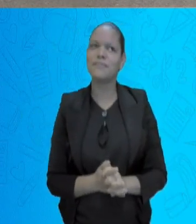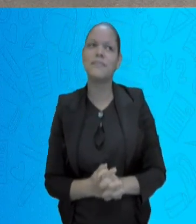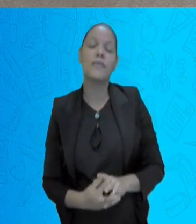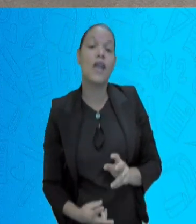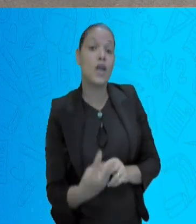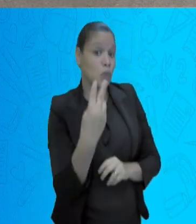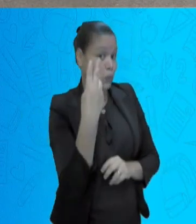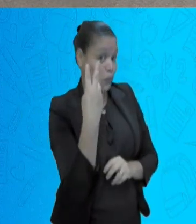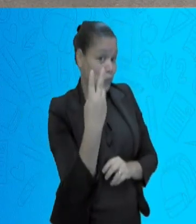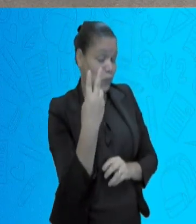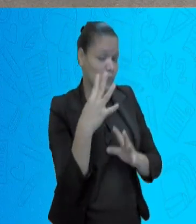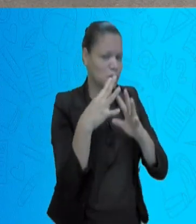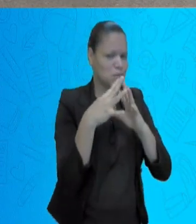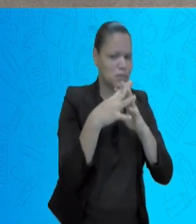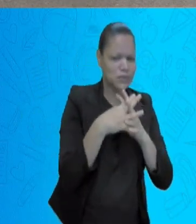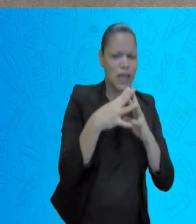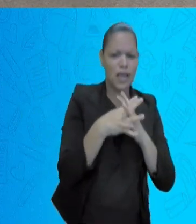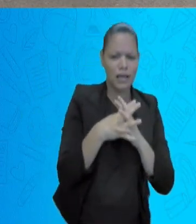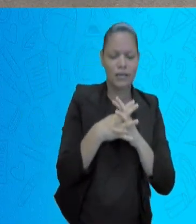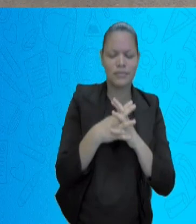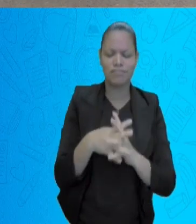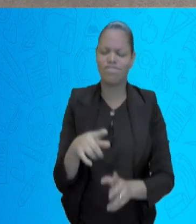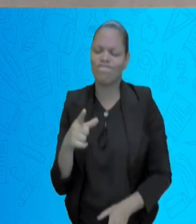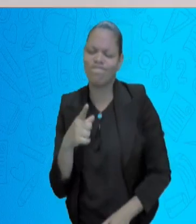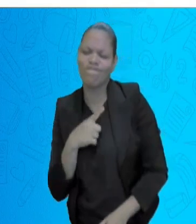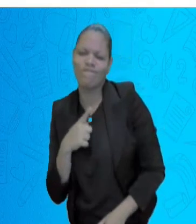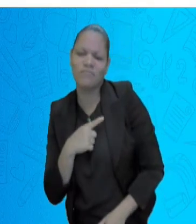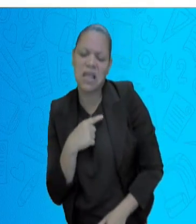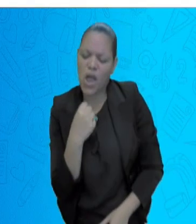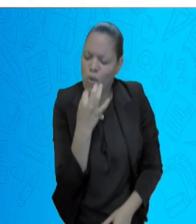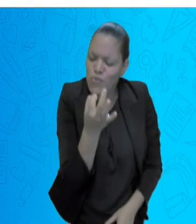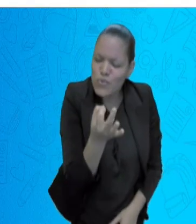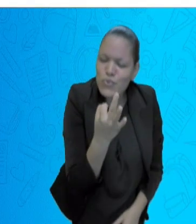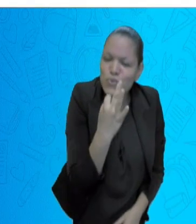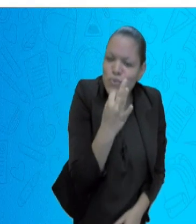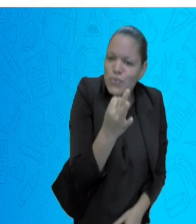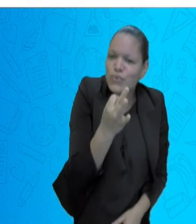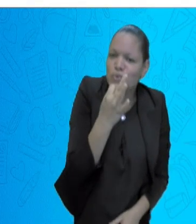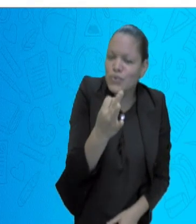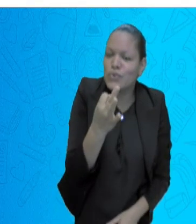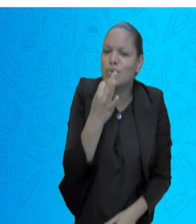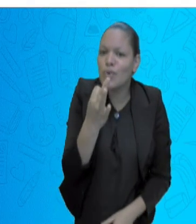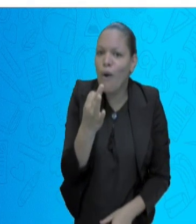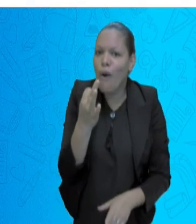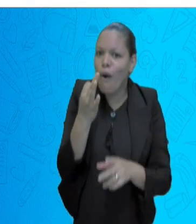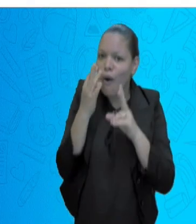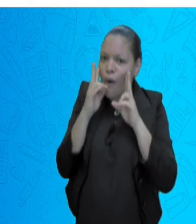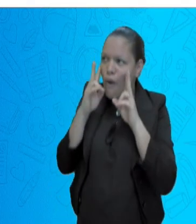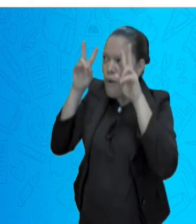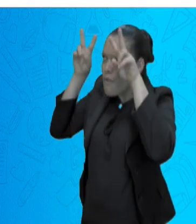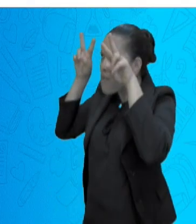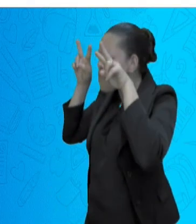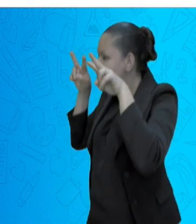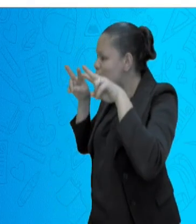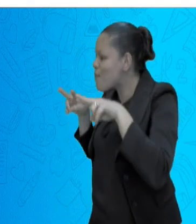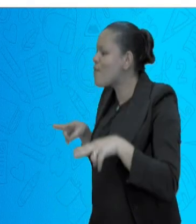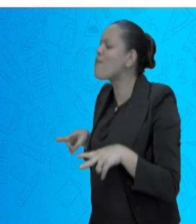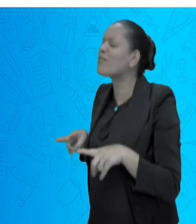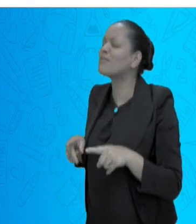som falado na palavra. Olha, circule os encontros consonantais das palavras abaixo.